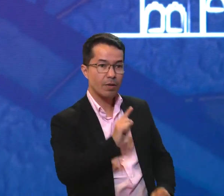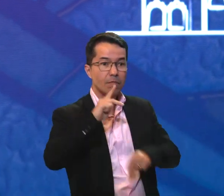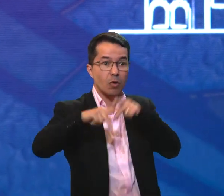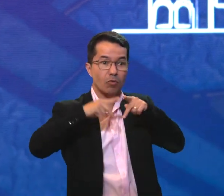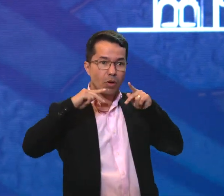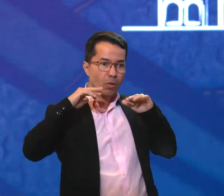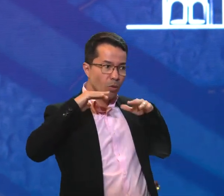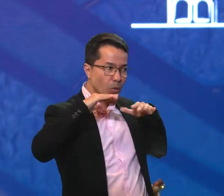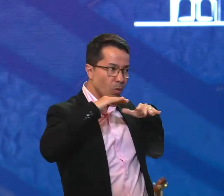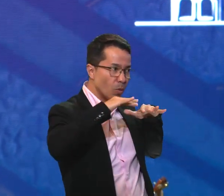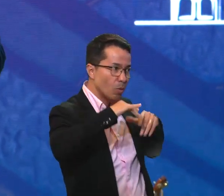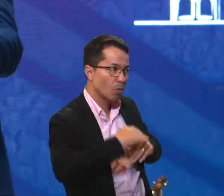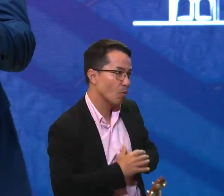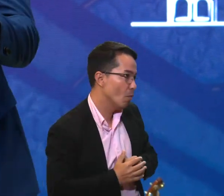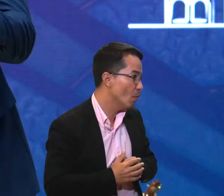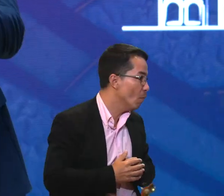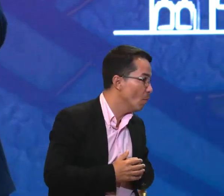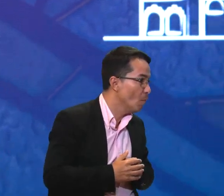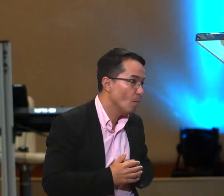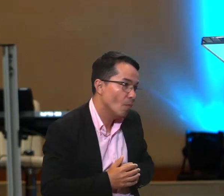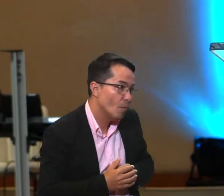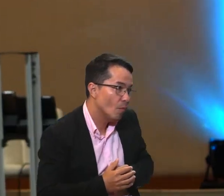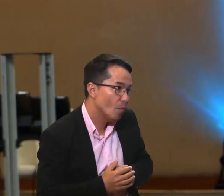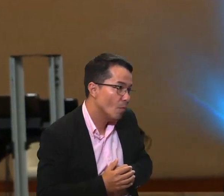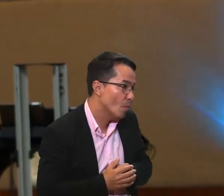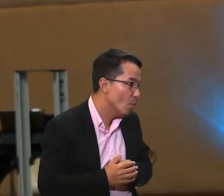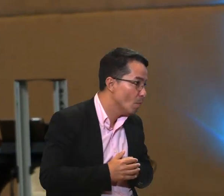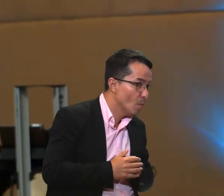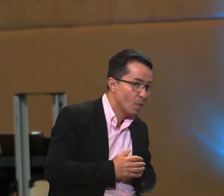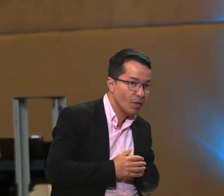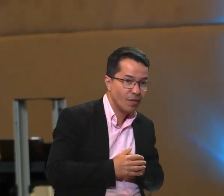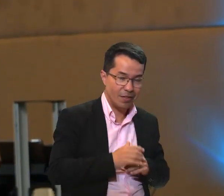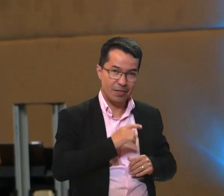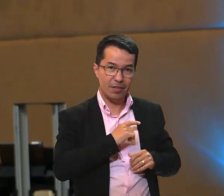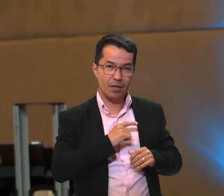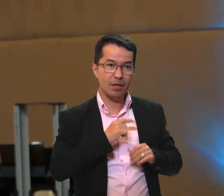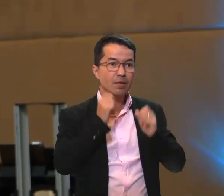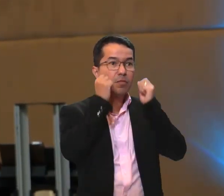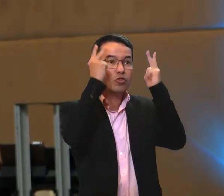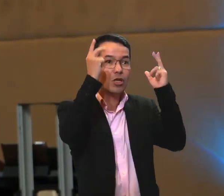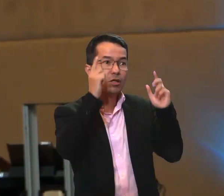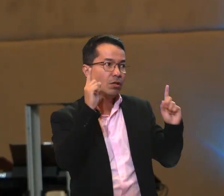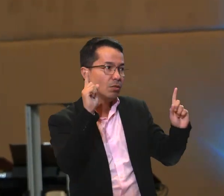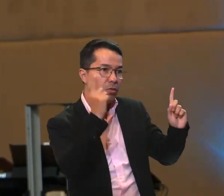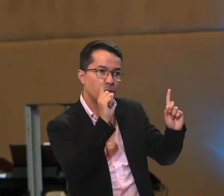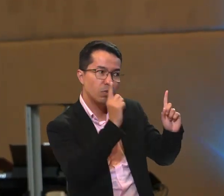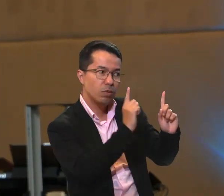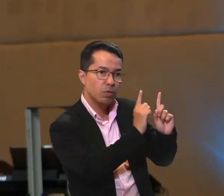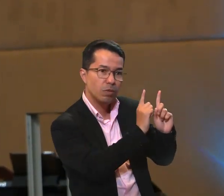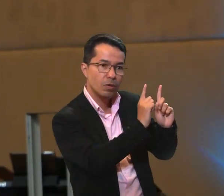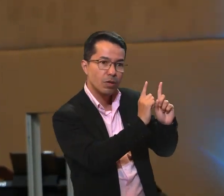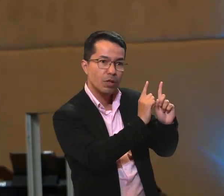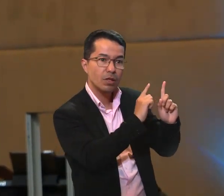observando. E então quando ele chegava no lugar do encontro, a nuvem do Senhor vinha, e Deus falava com